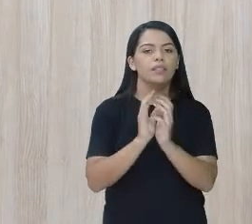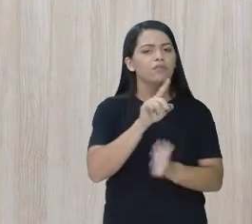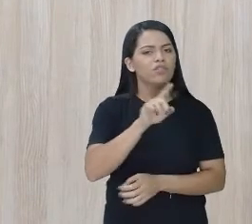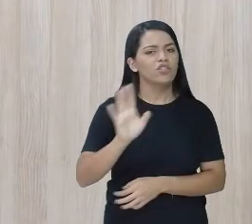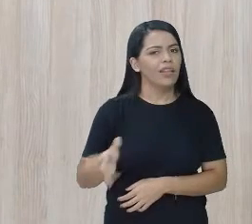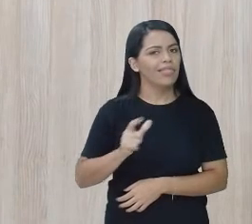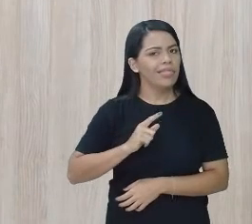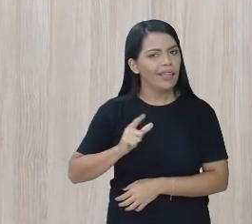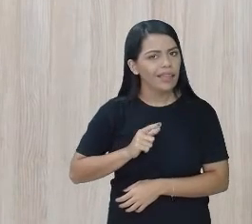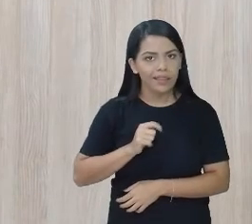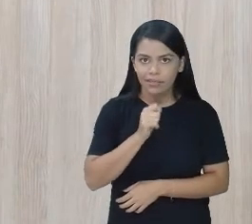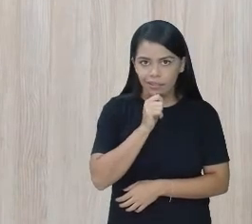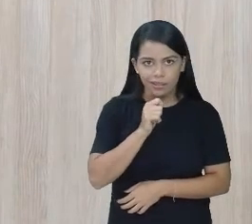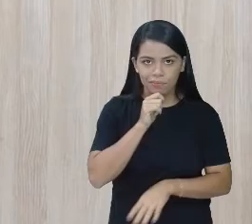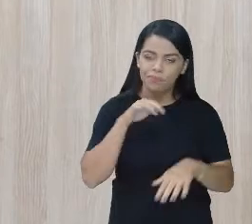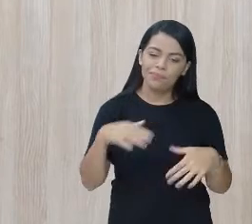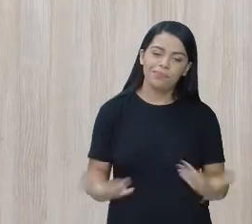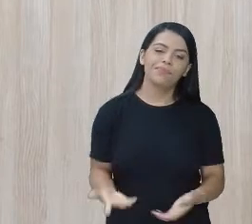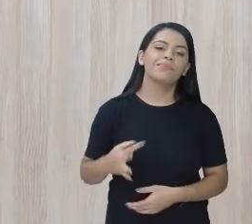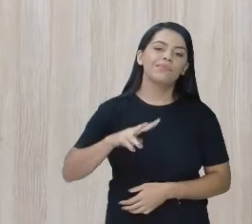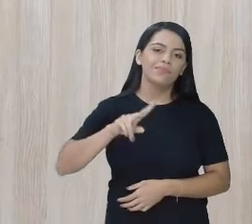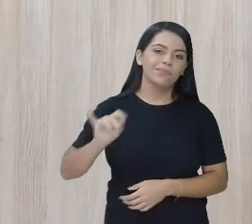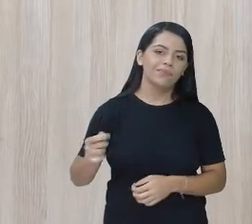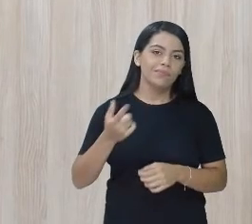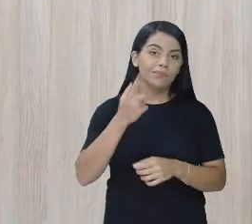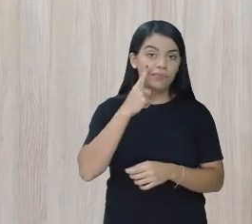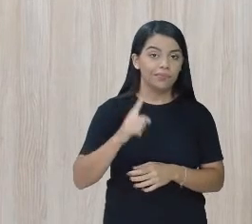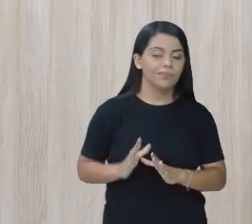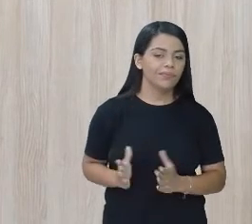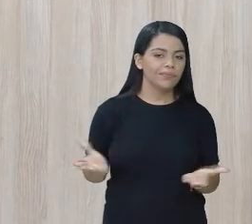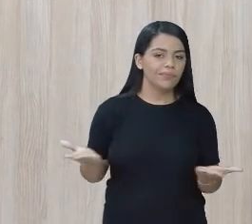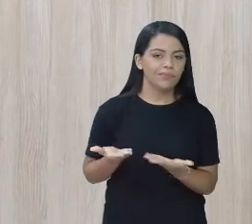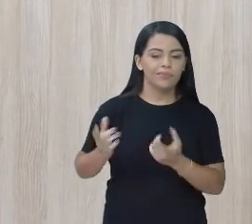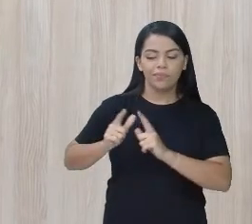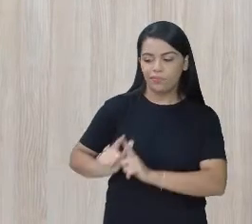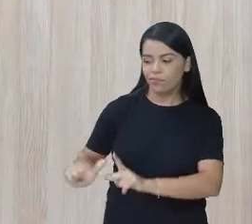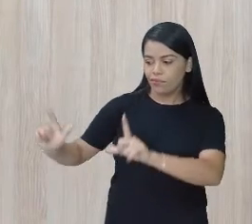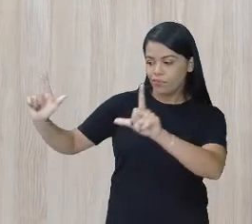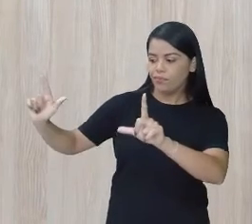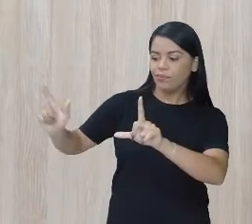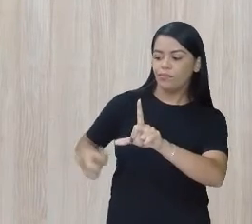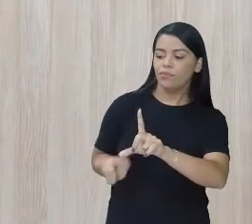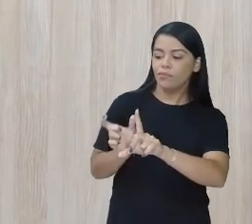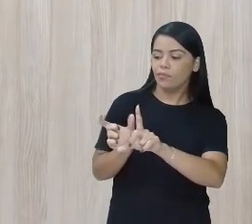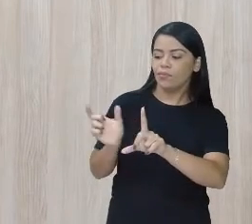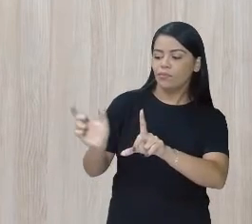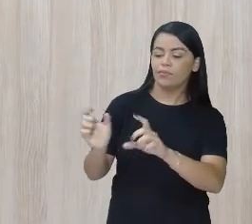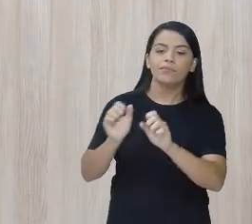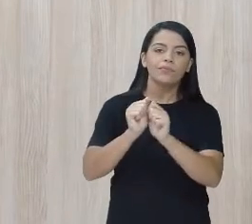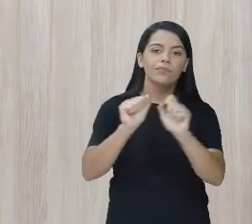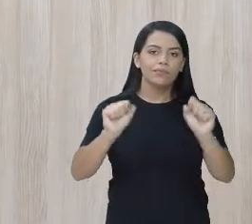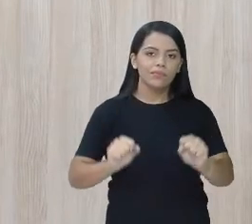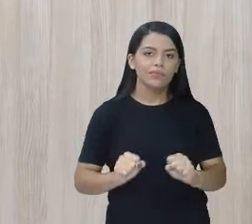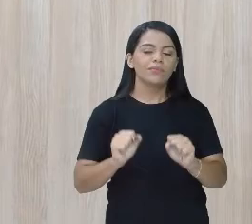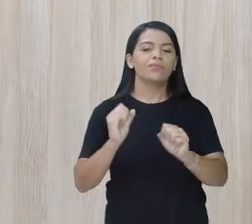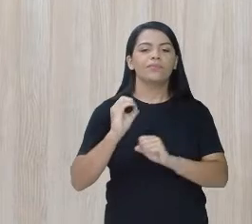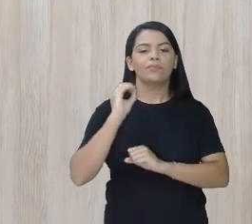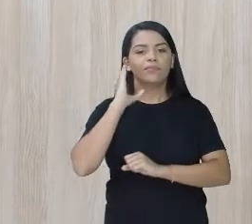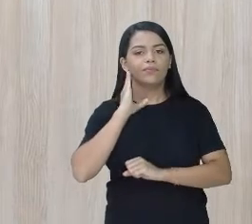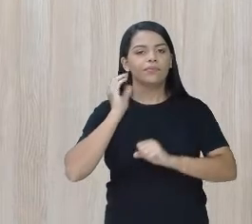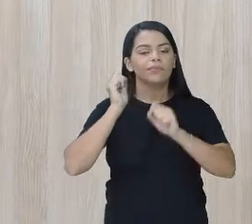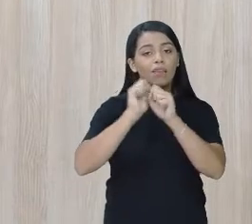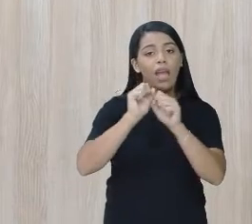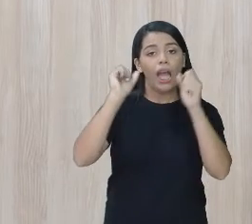app? Tem não? Então vai surgir aí na sua telinha os QR Codes para celulares Android e também